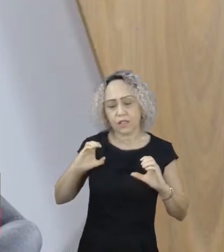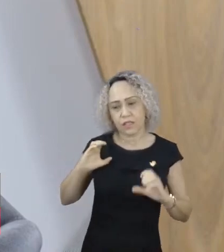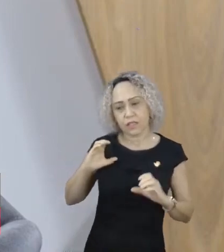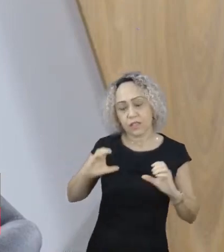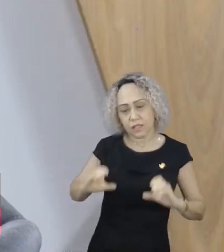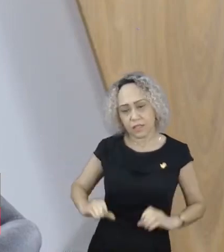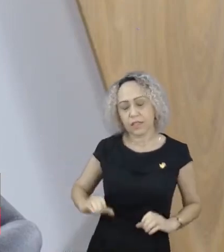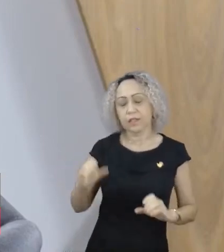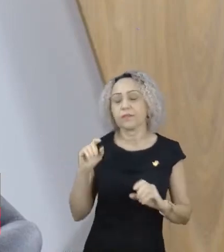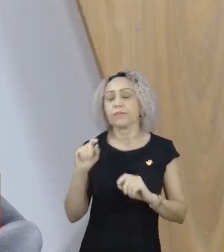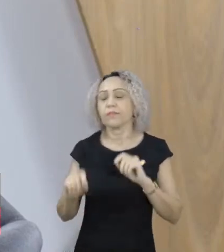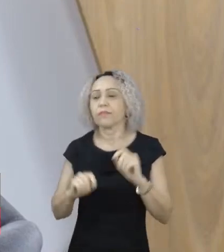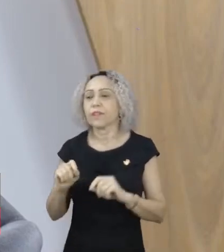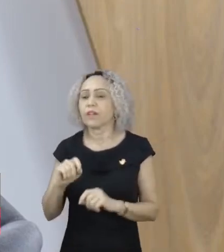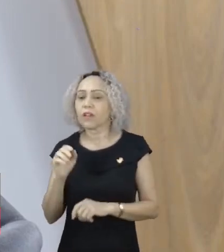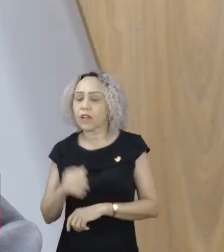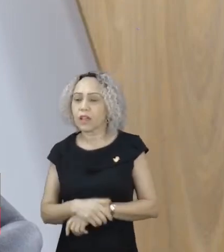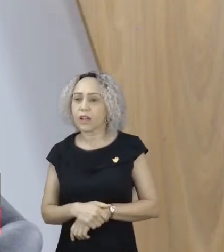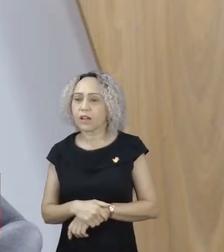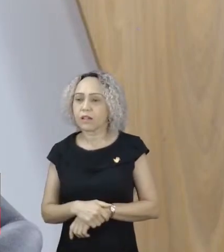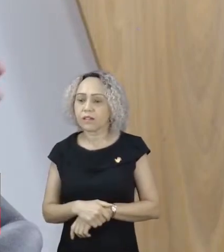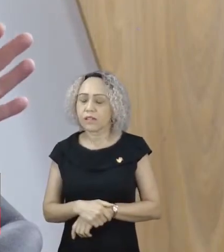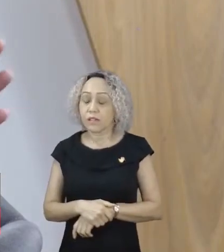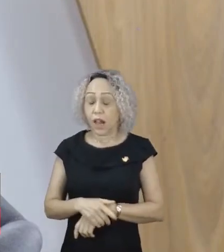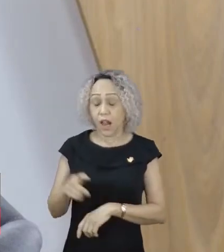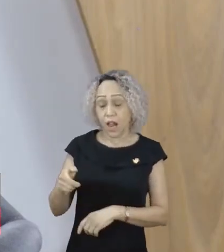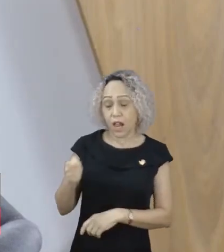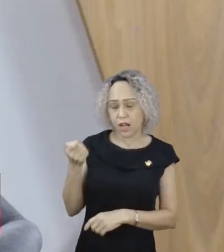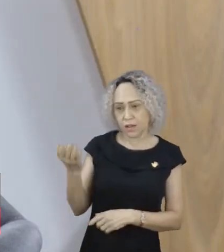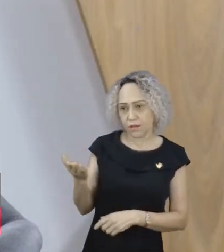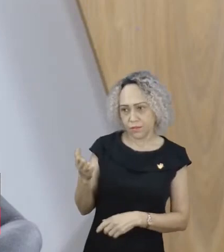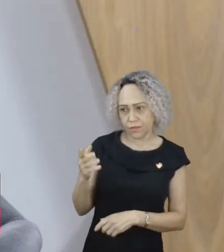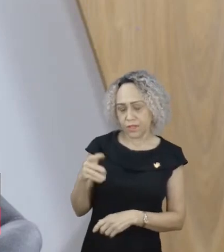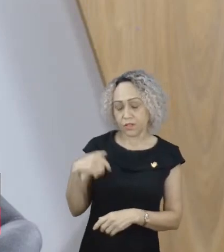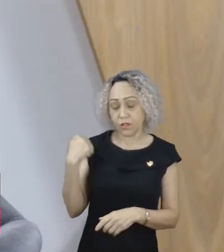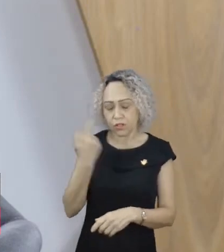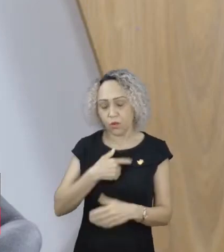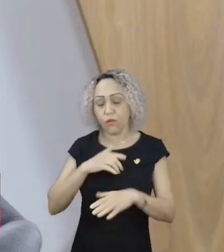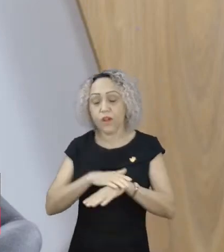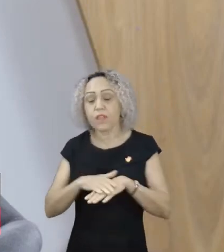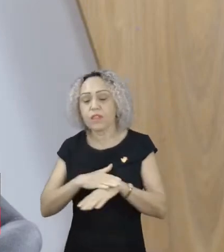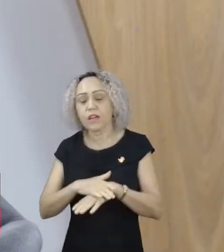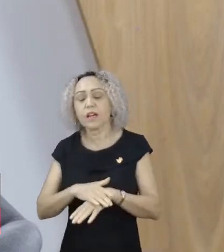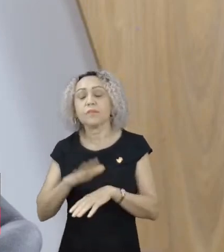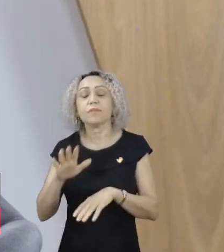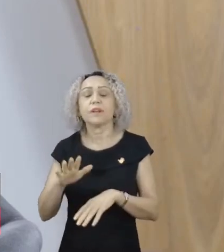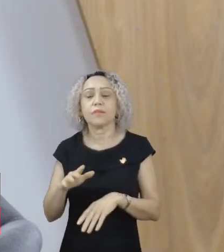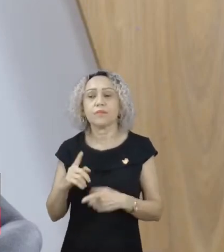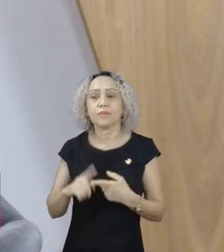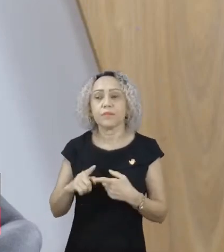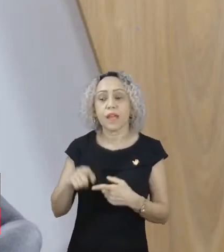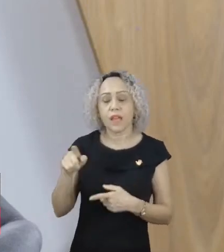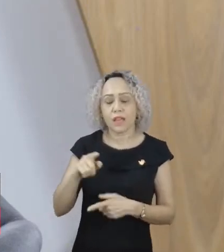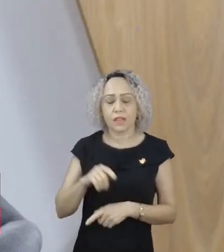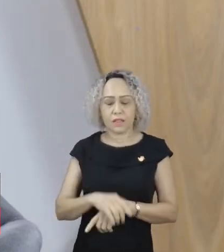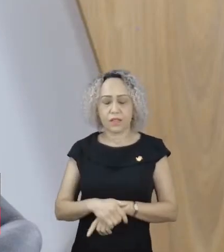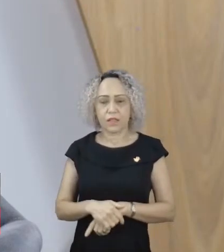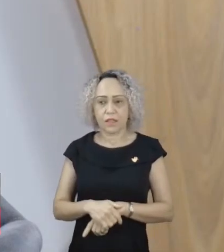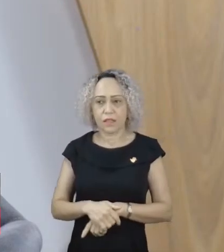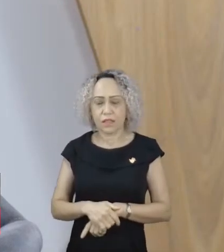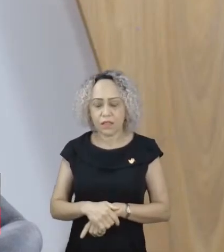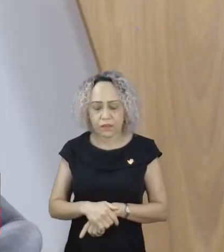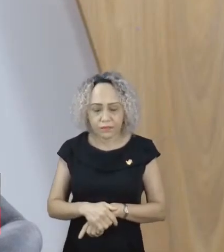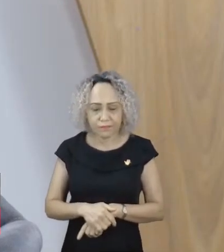contratações, exigindo que nas contratações do governo federal, 8% das vagas nos contratos,